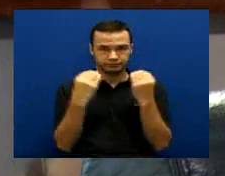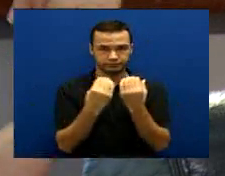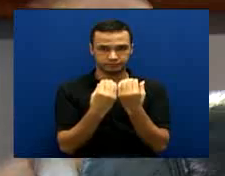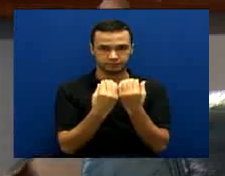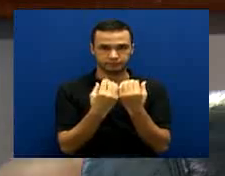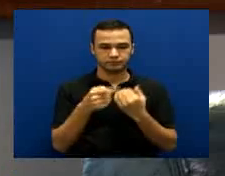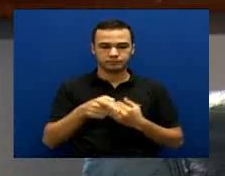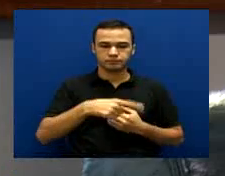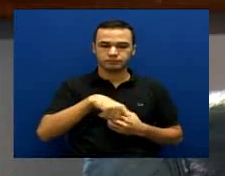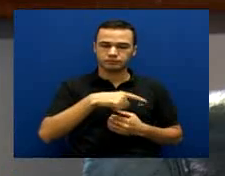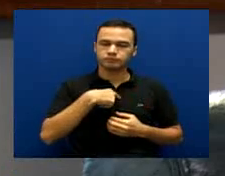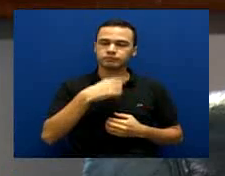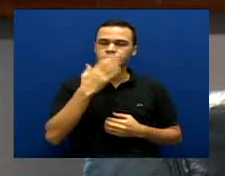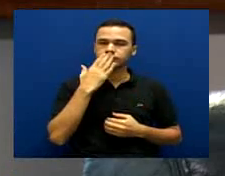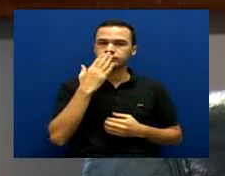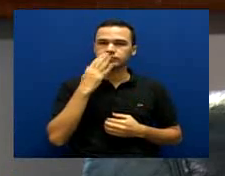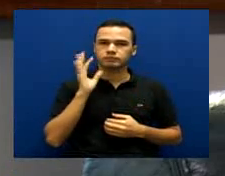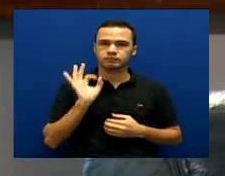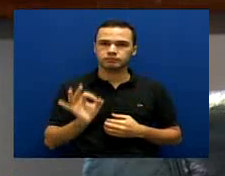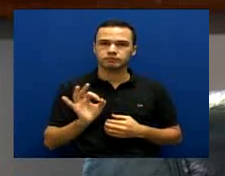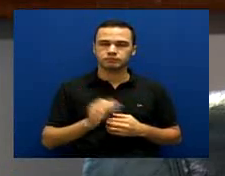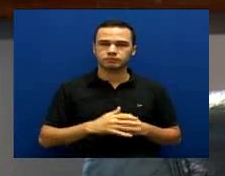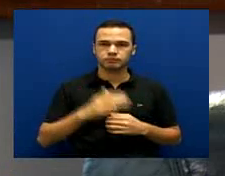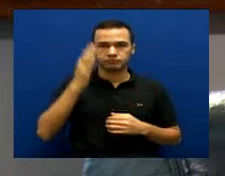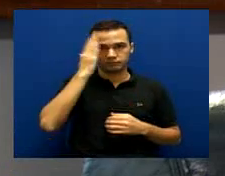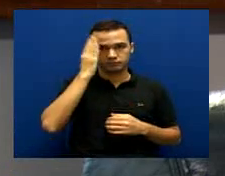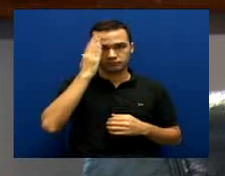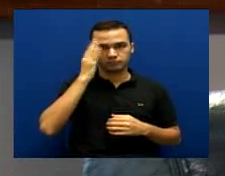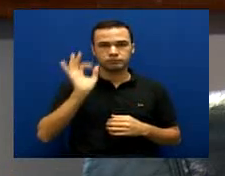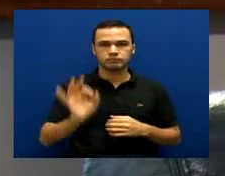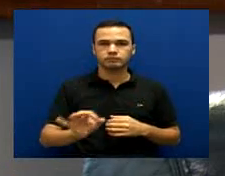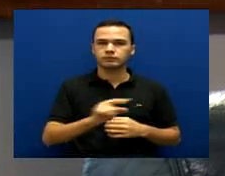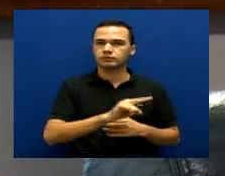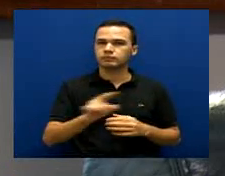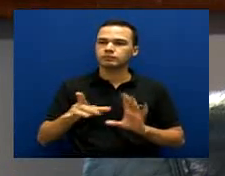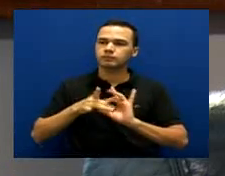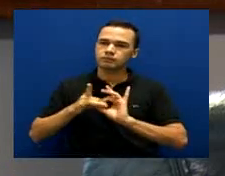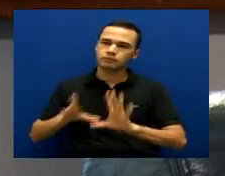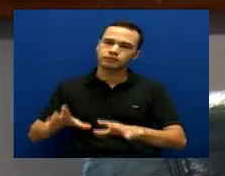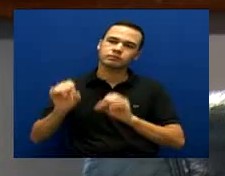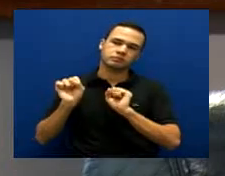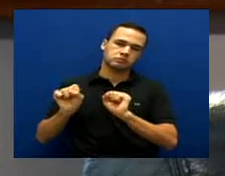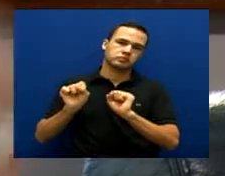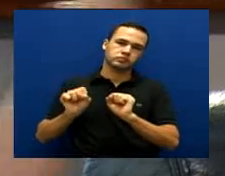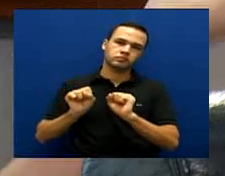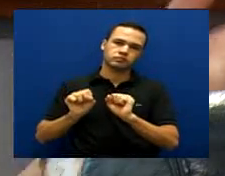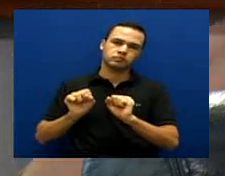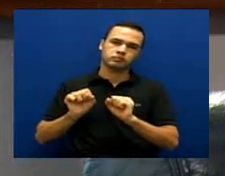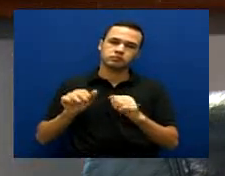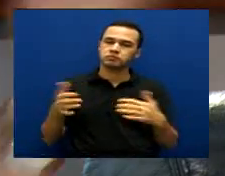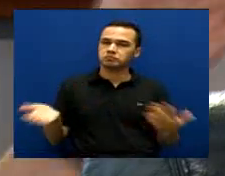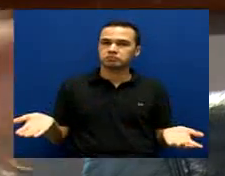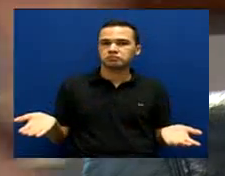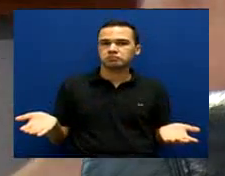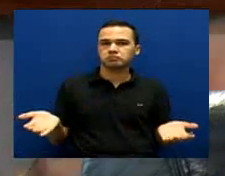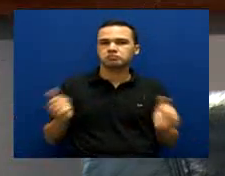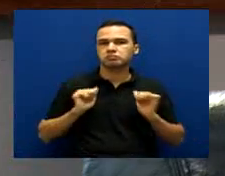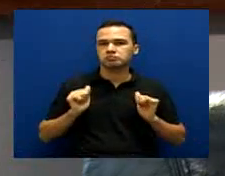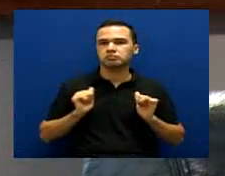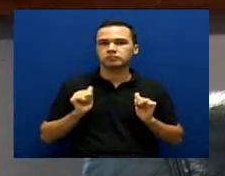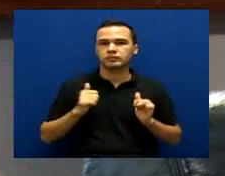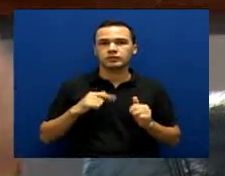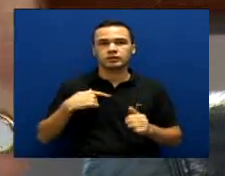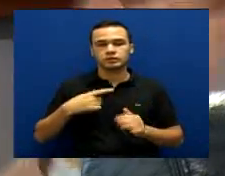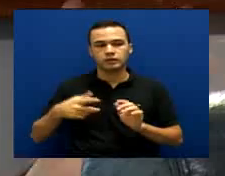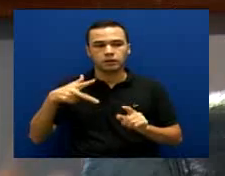que deu em razão do doutor quando falo aqui que deu permissão para intervenção e simplesmente não terminou a